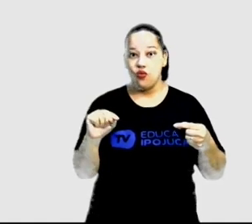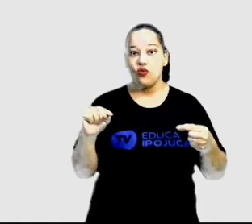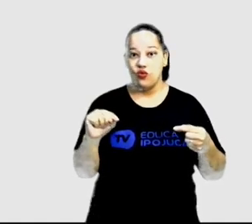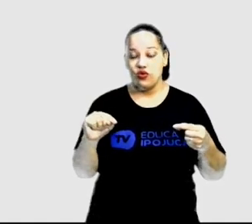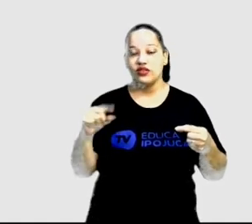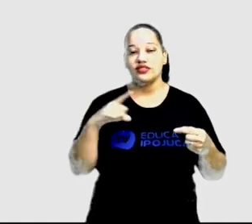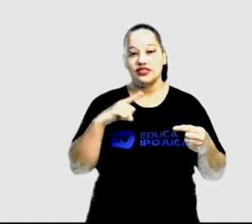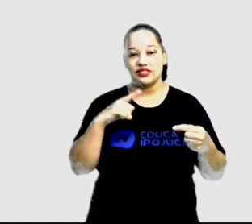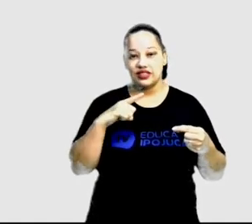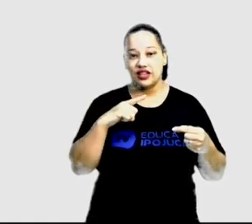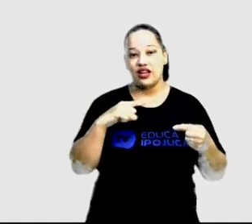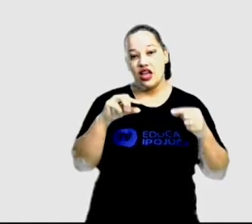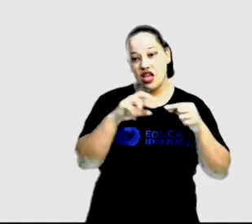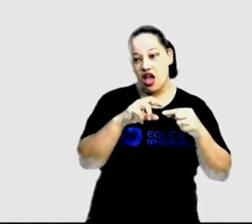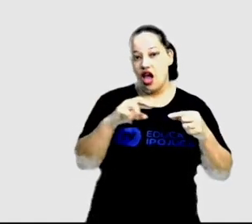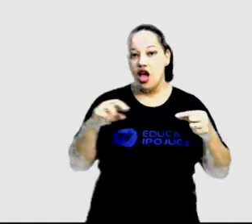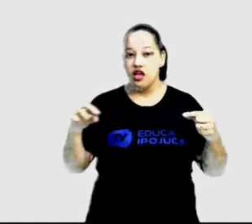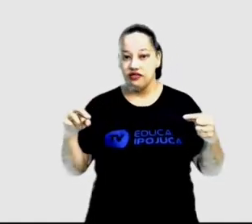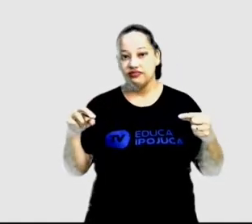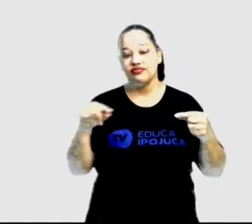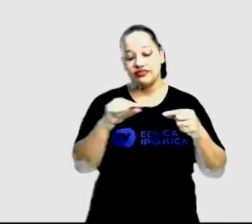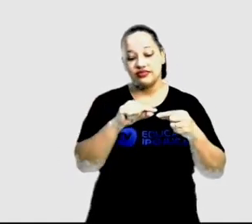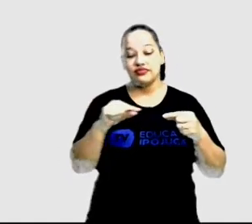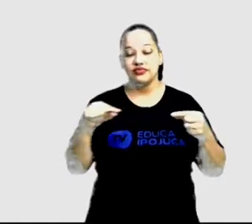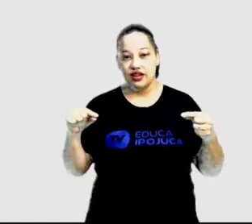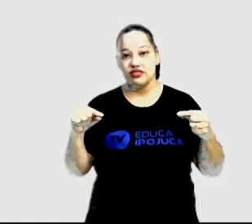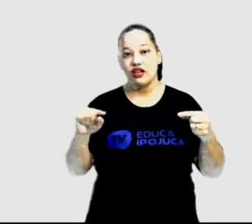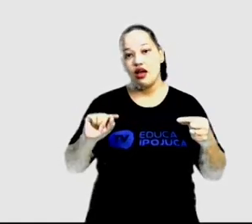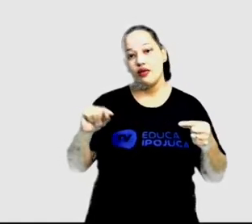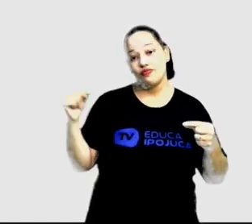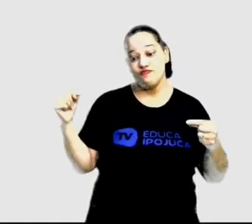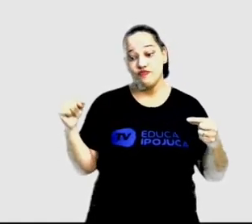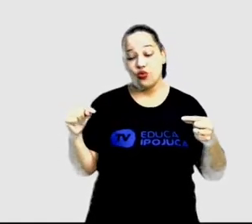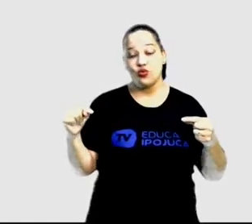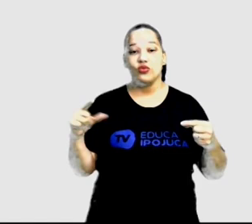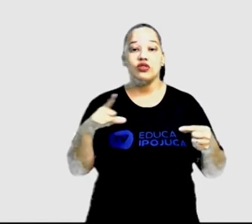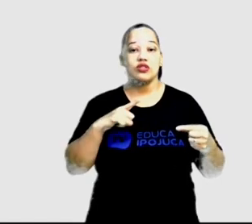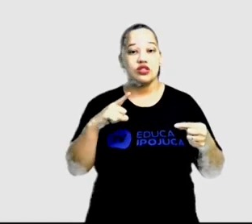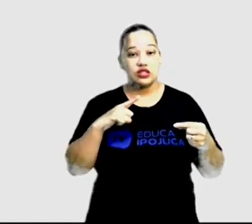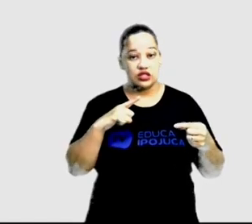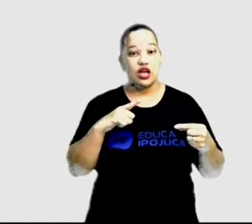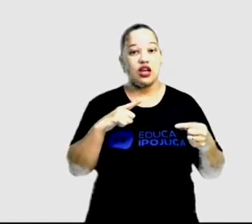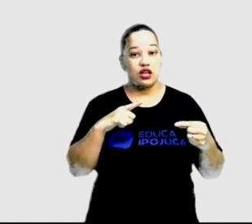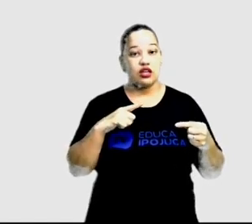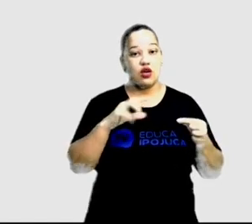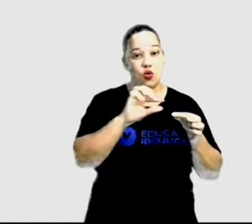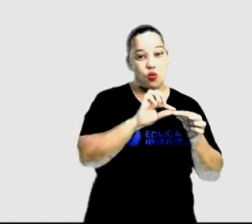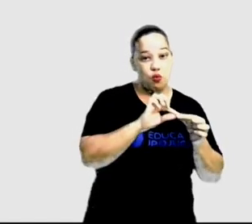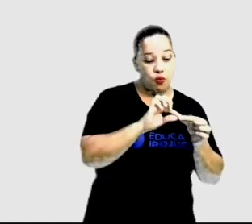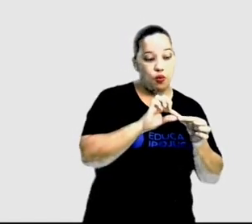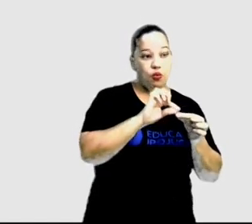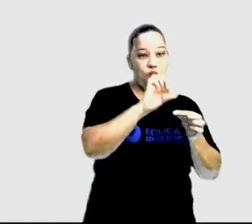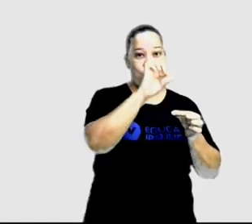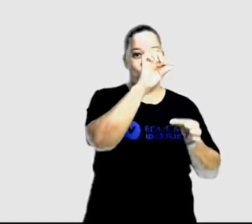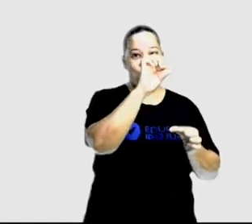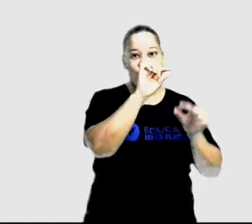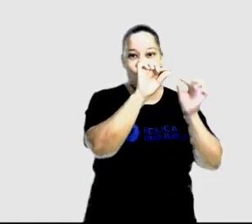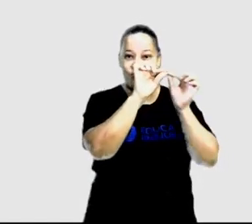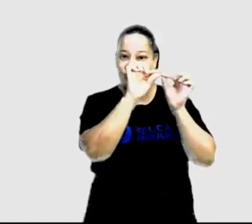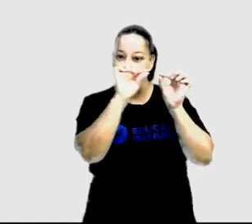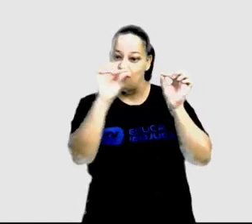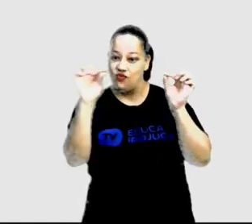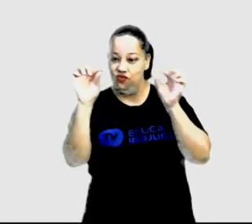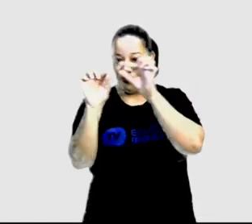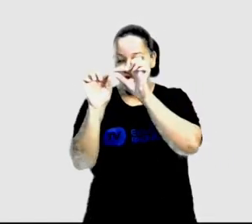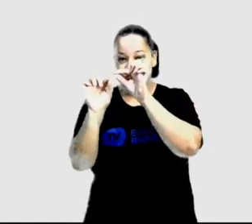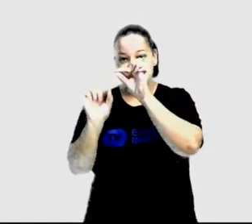e arestas, que é justamente a ligação de um ponto para o outro.